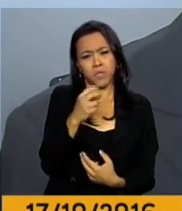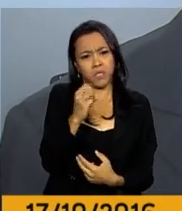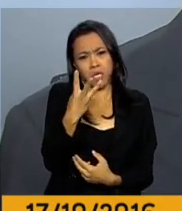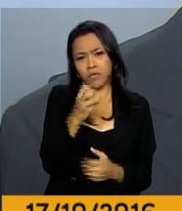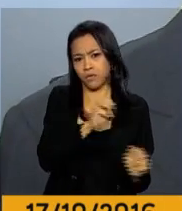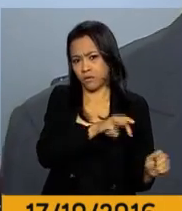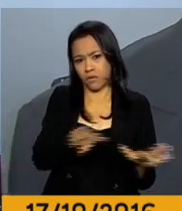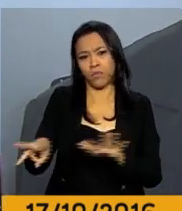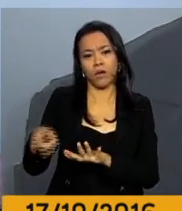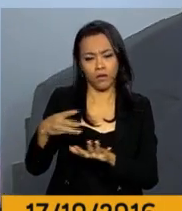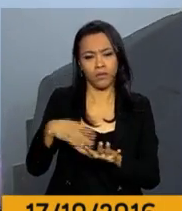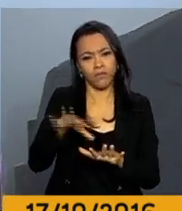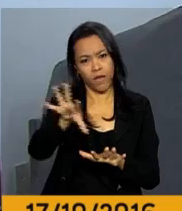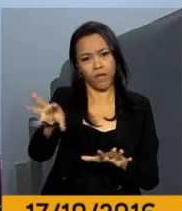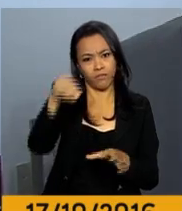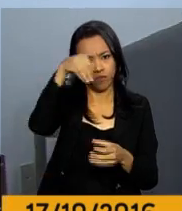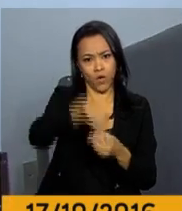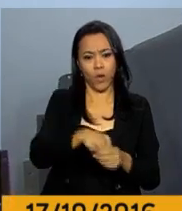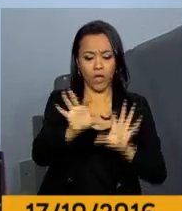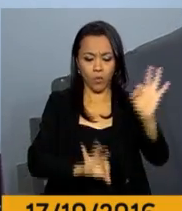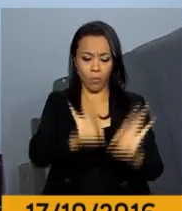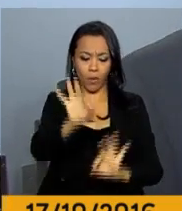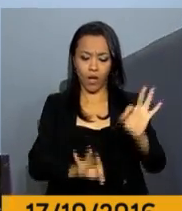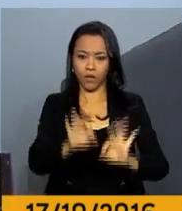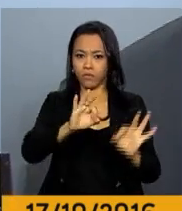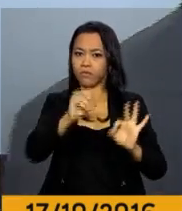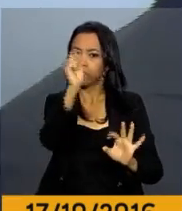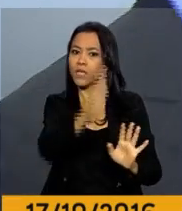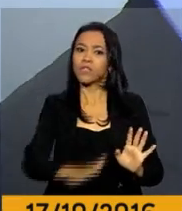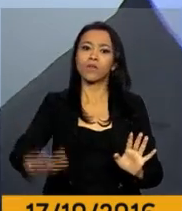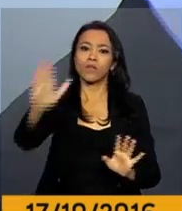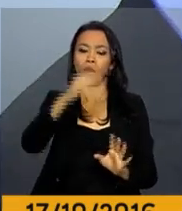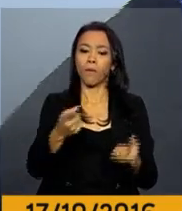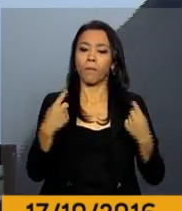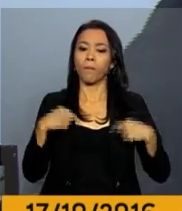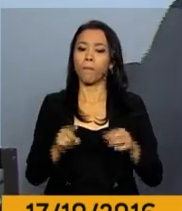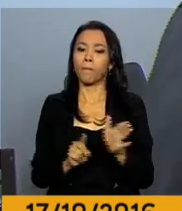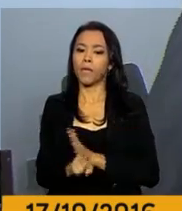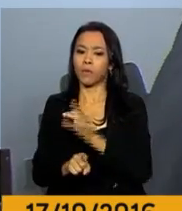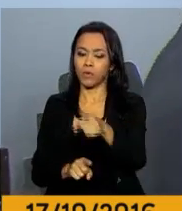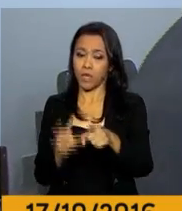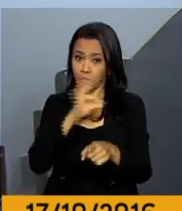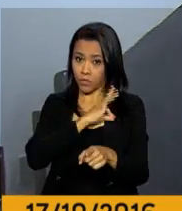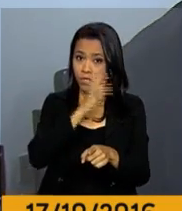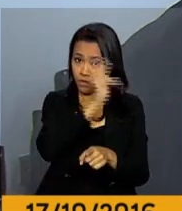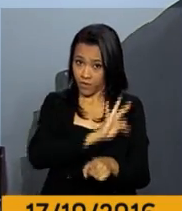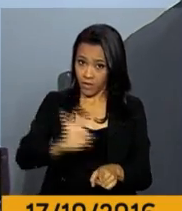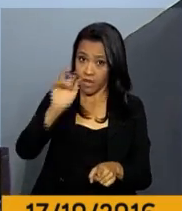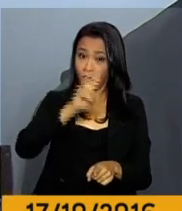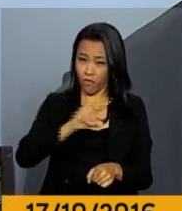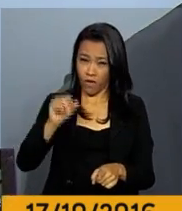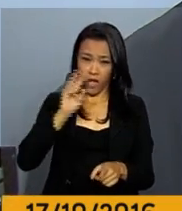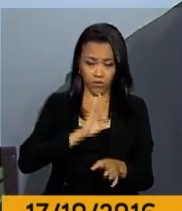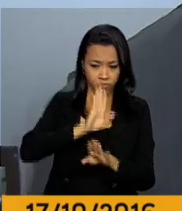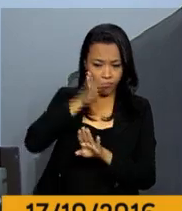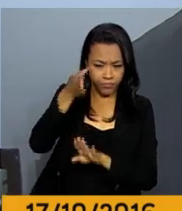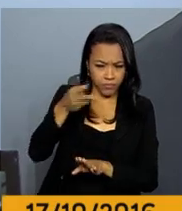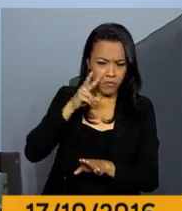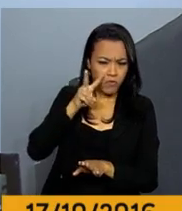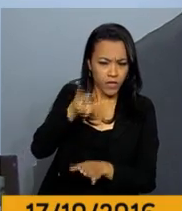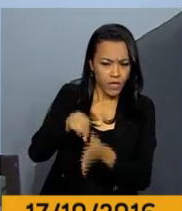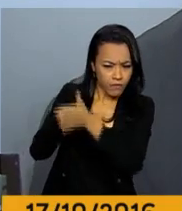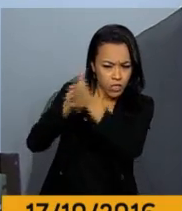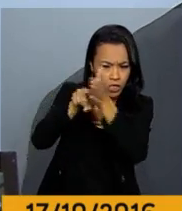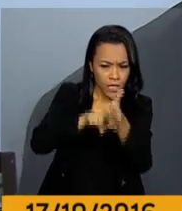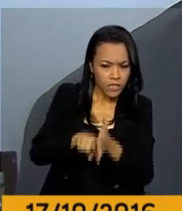vai englobar esse Plano Nacional de Segurança. A PF vai fazer alguma investigação em relação a esse problema dos presídios lá, algum tipo de